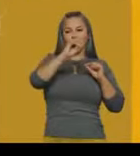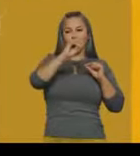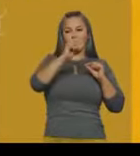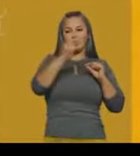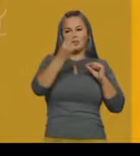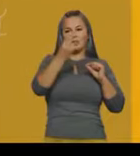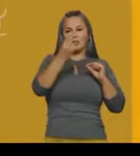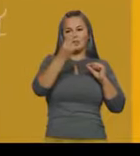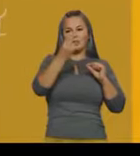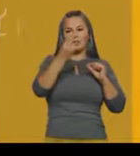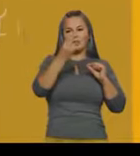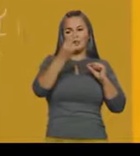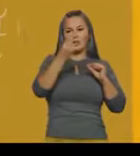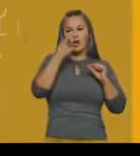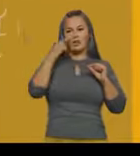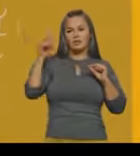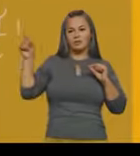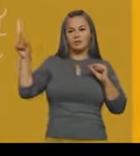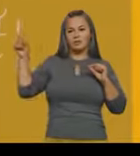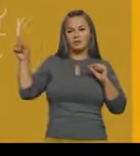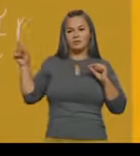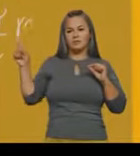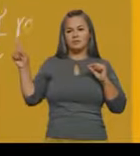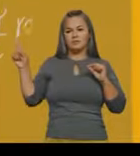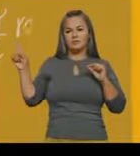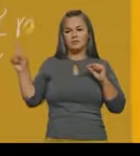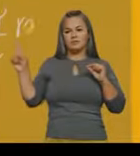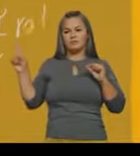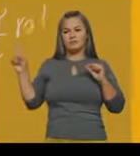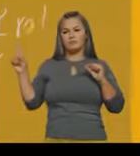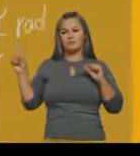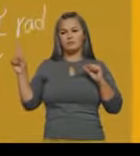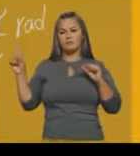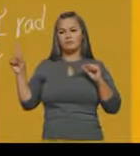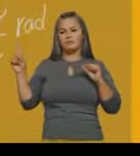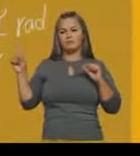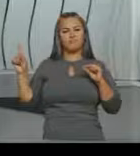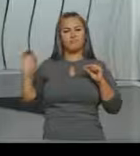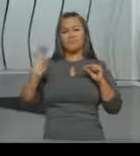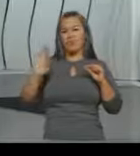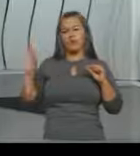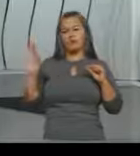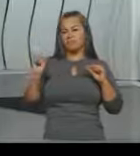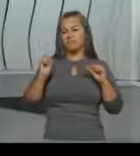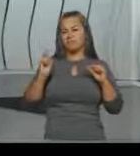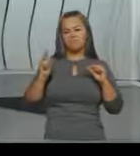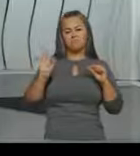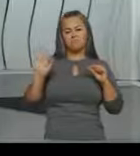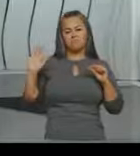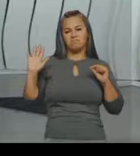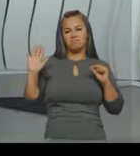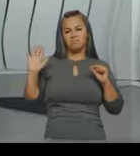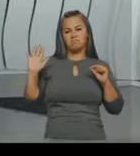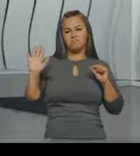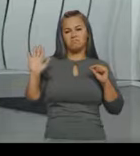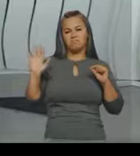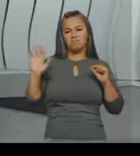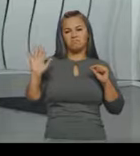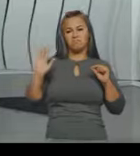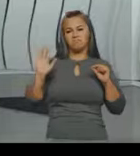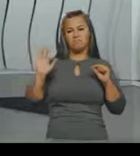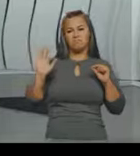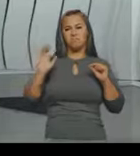Π sobre 2 radiano. Pronto. Ou rad, né? Eu falo, pode